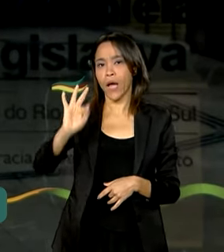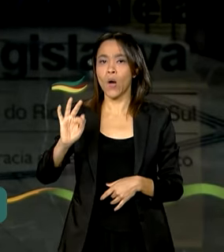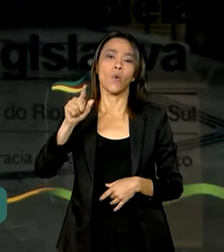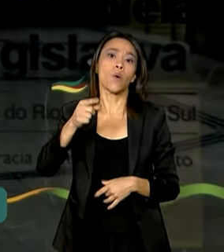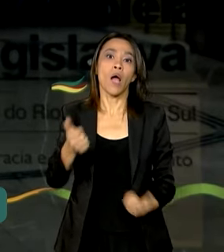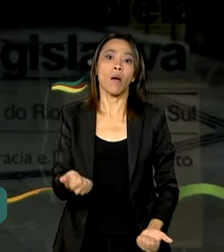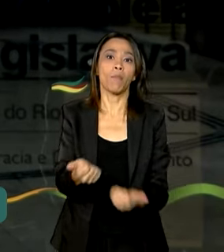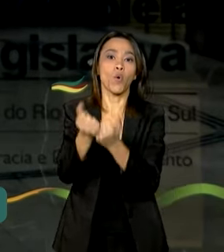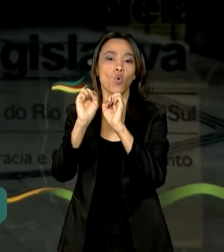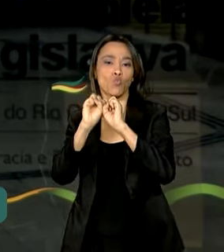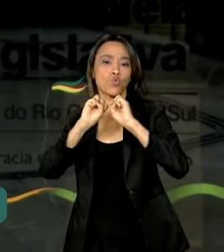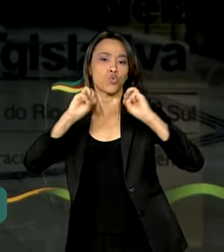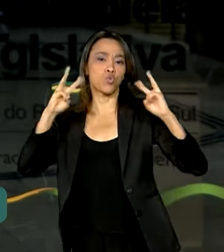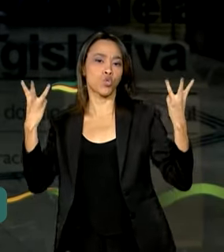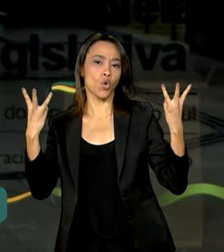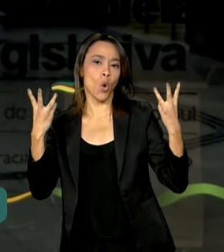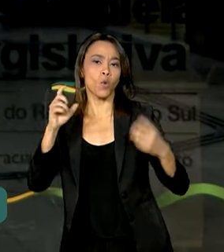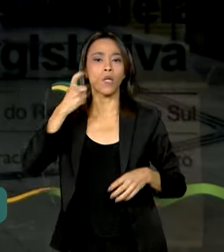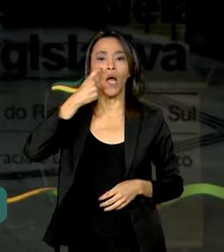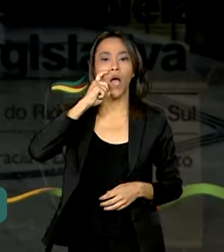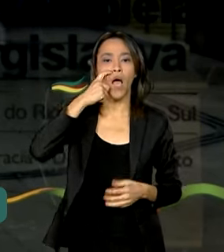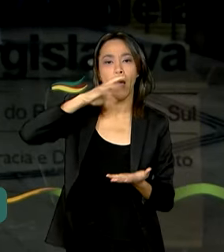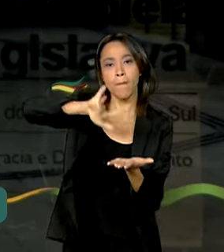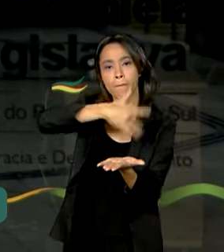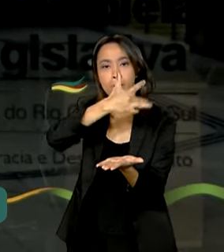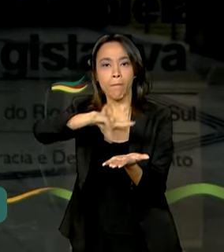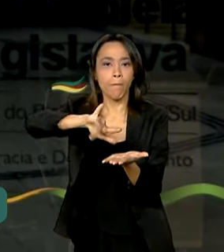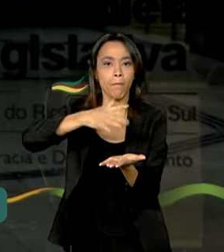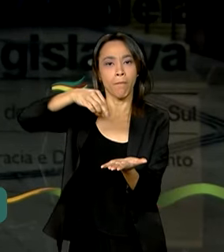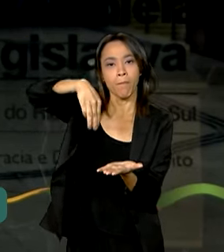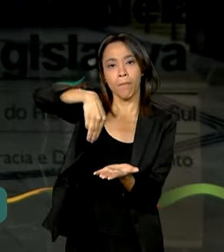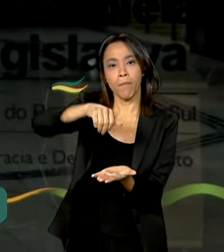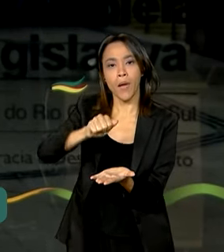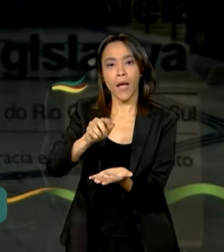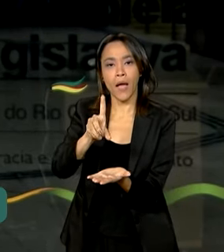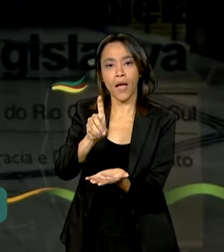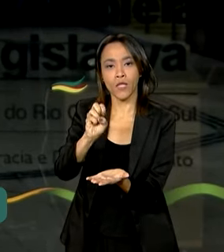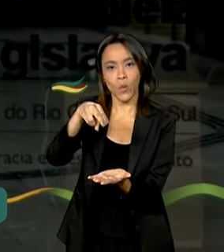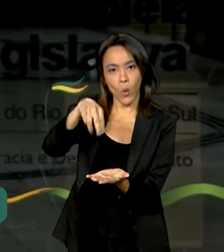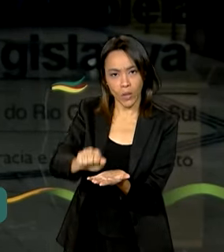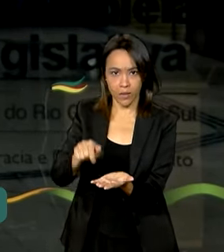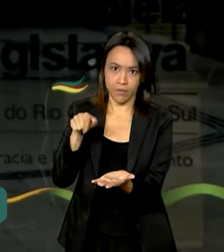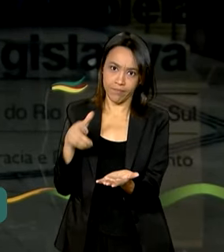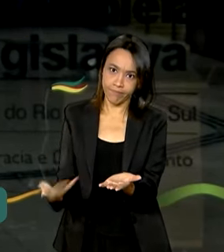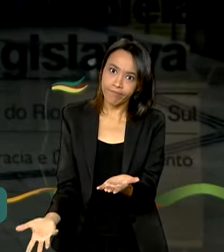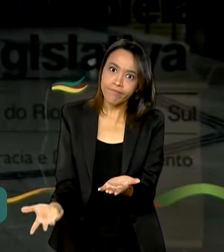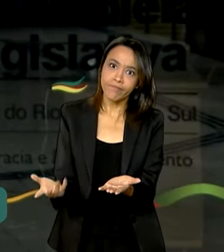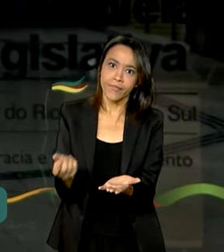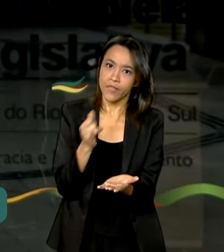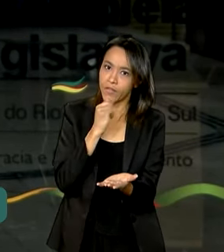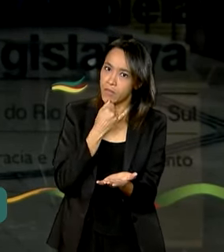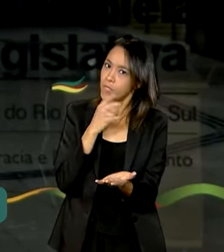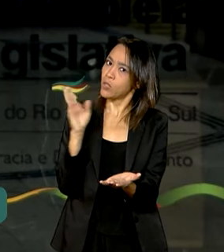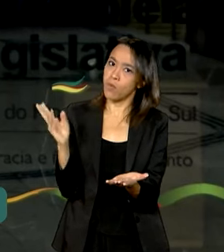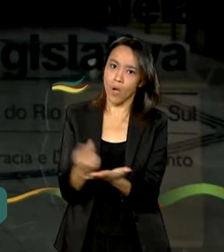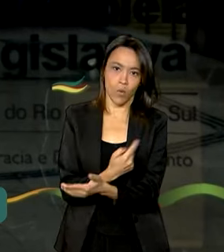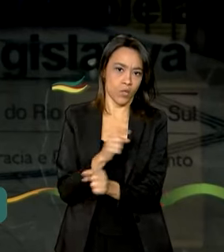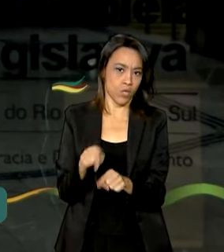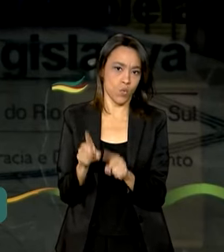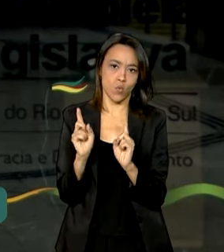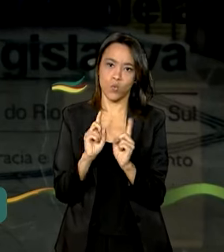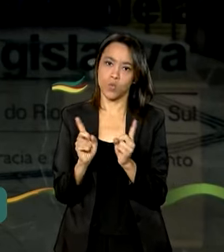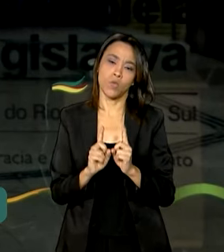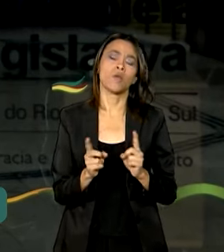mentira, Karine. Mas enquanto a gente vê pessoas mal intencionadas, né, numa situação dessa, a gente vê também muita gente